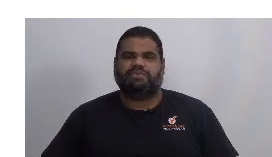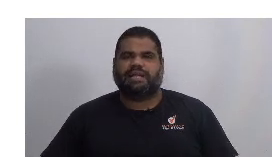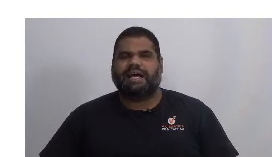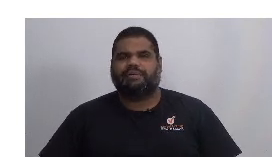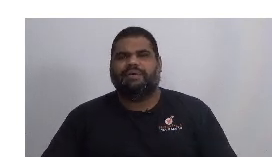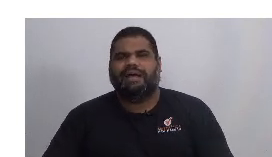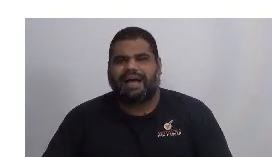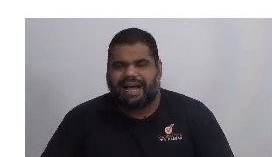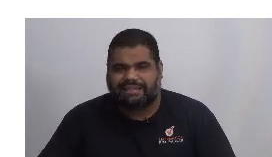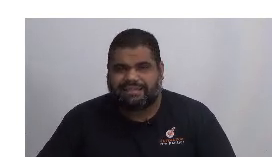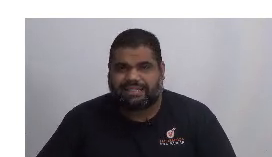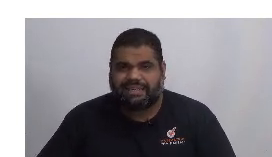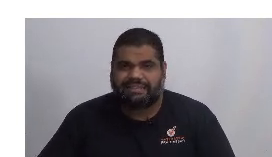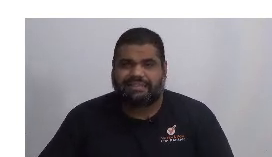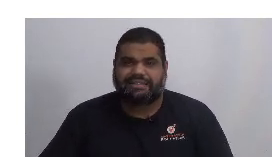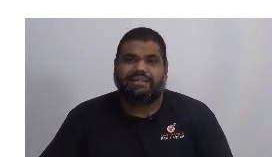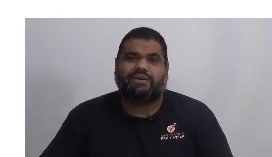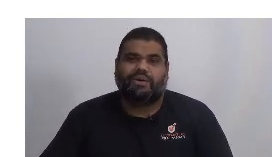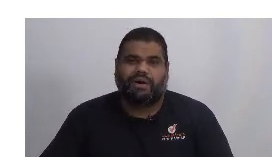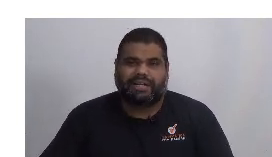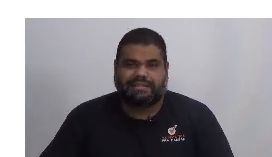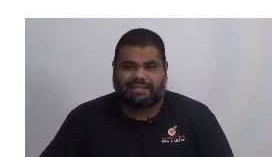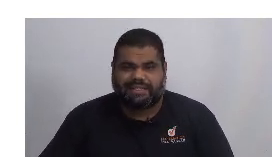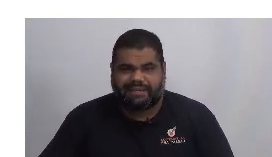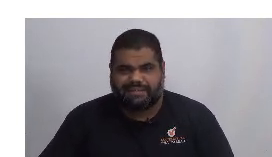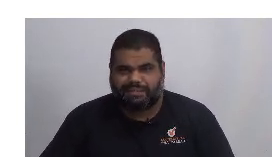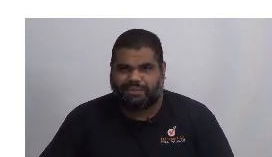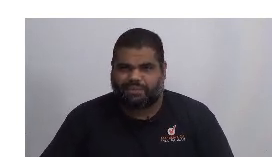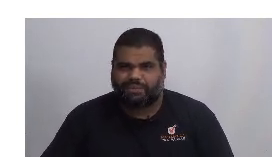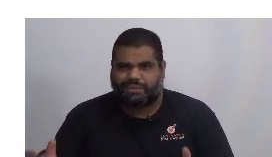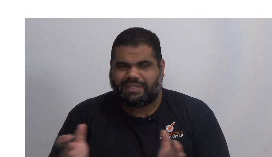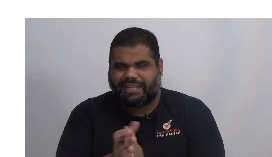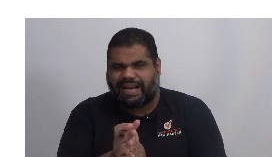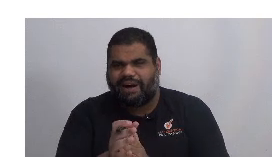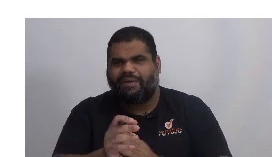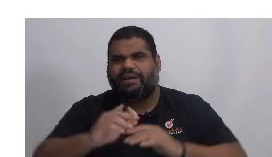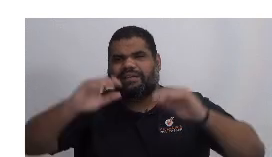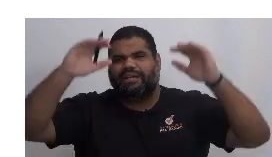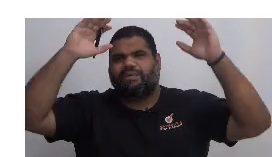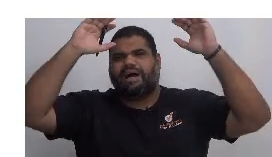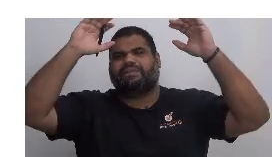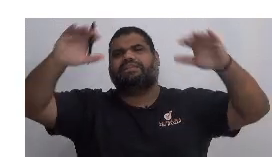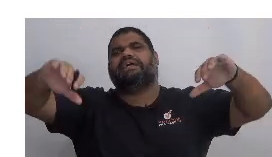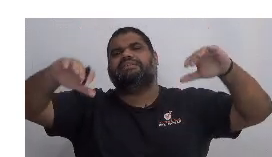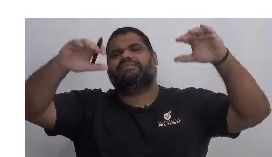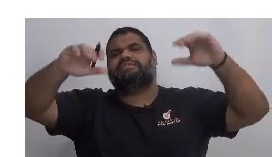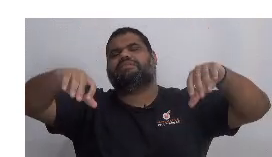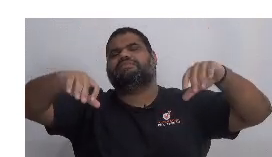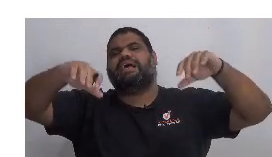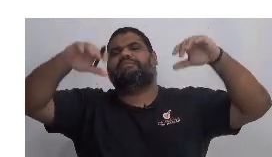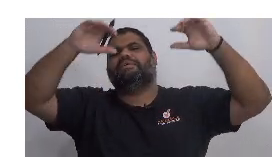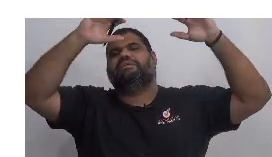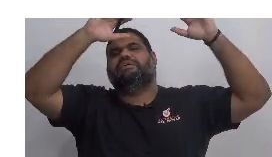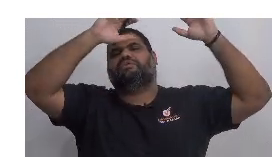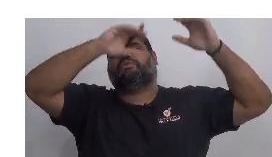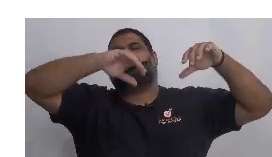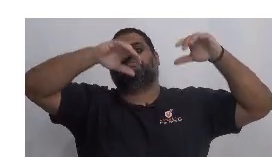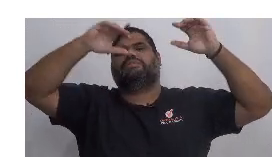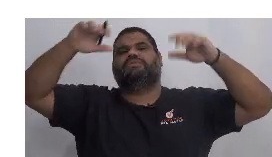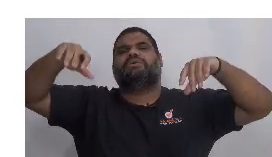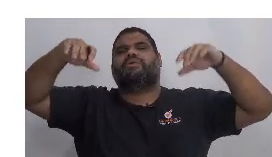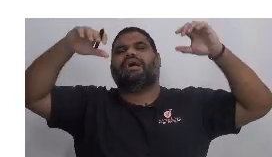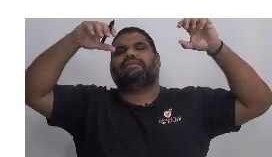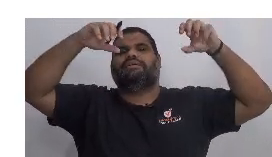sempre nesse horário, às 15 horas e 15 minutos. Legal? Então, anota aí se você não sabe,